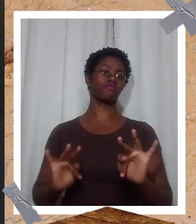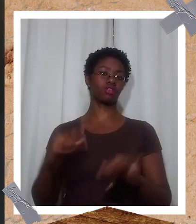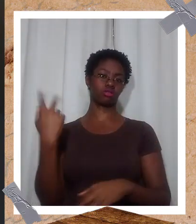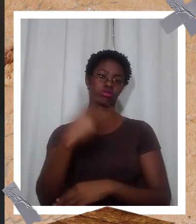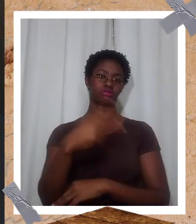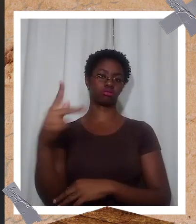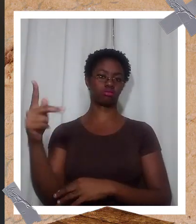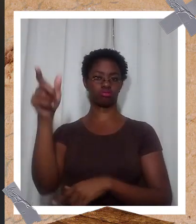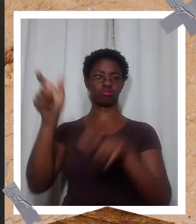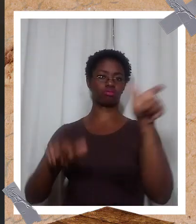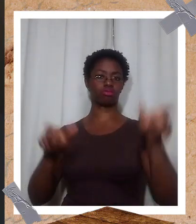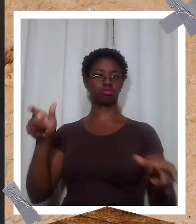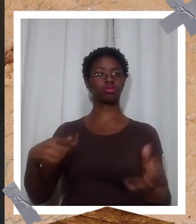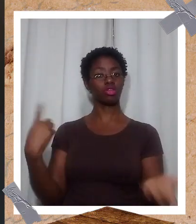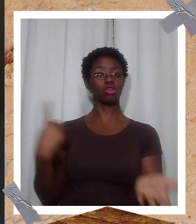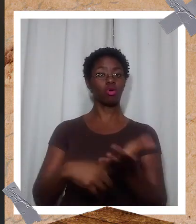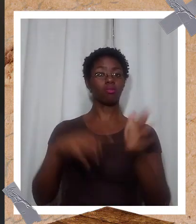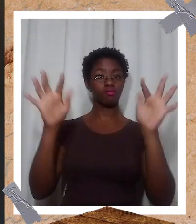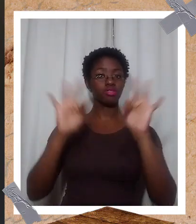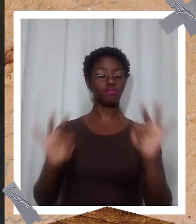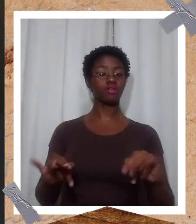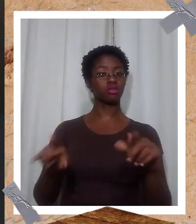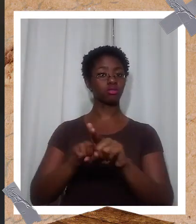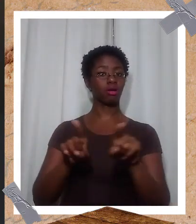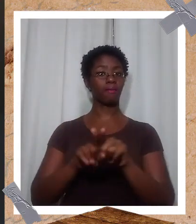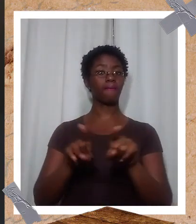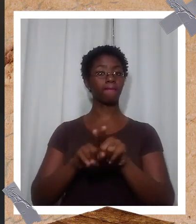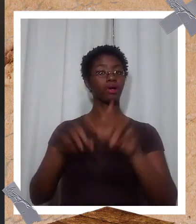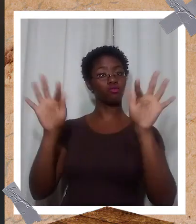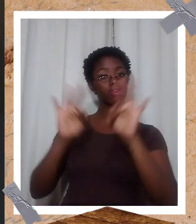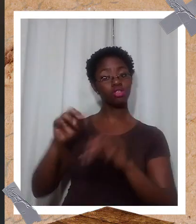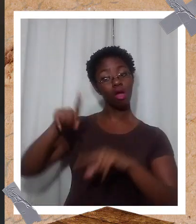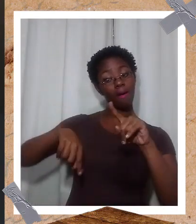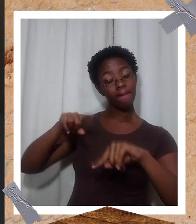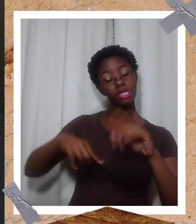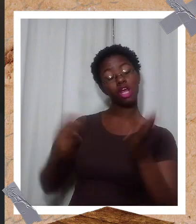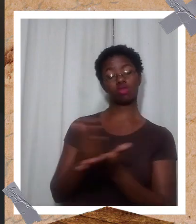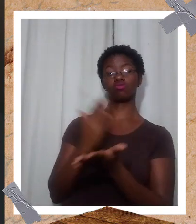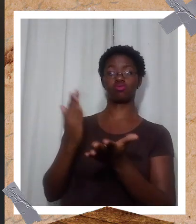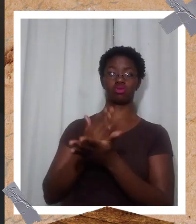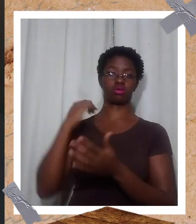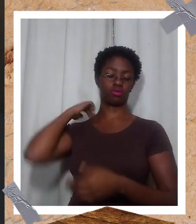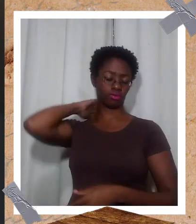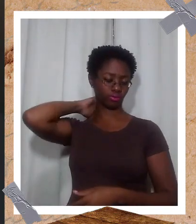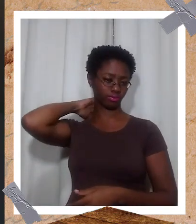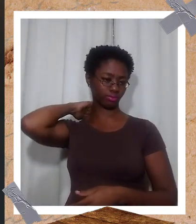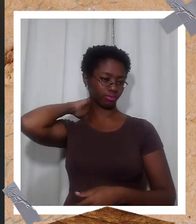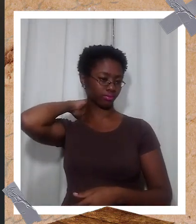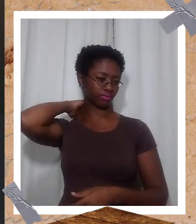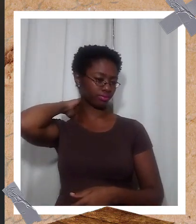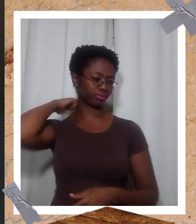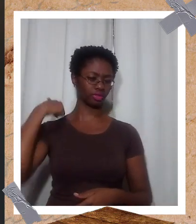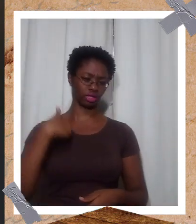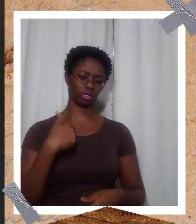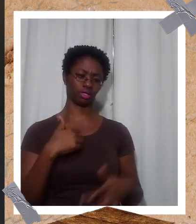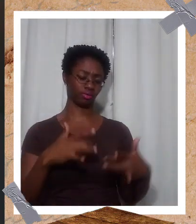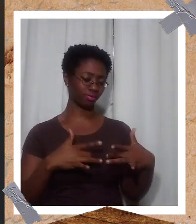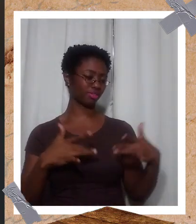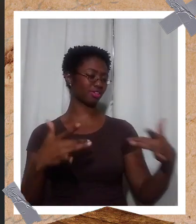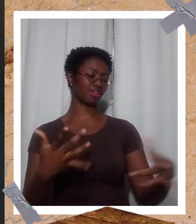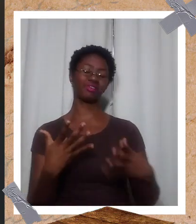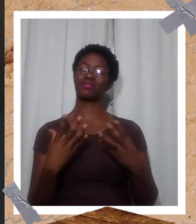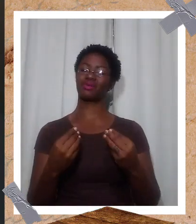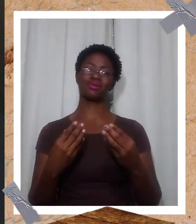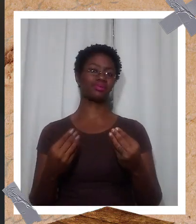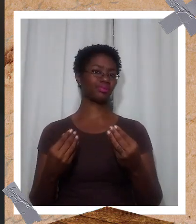né? E esse compromisso com a felicidade também era um compromisso com o objeto livro, né? Com o livro. Então, eu me dedicava bastante. Assim, eu